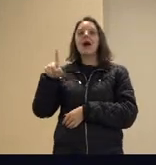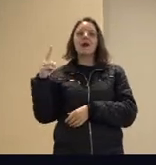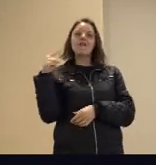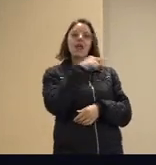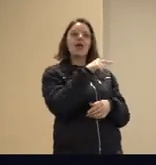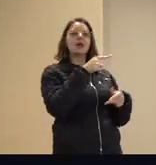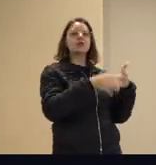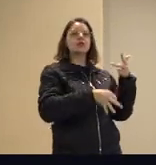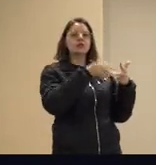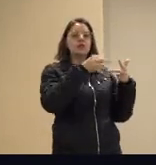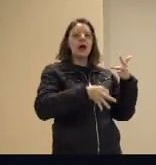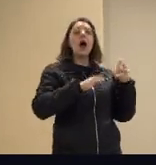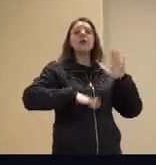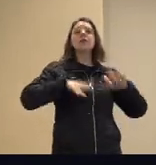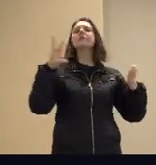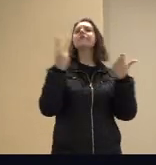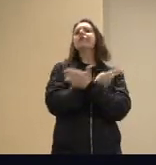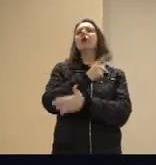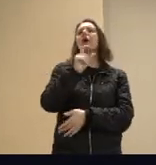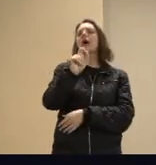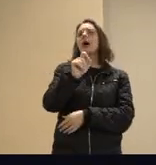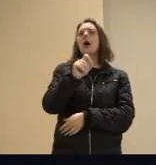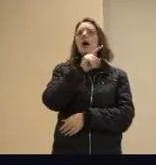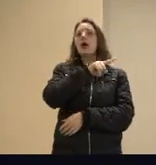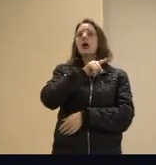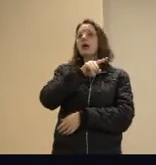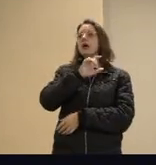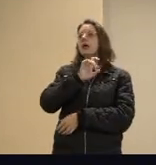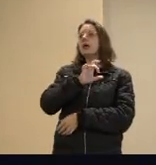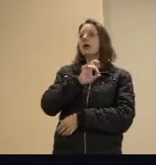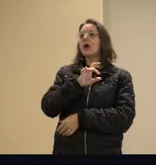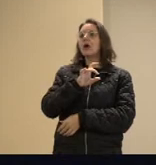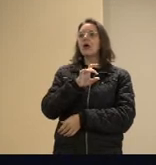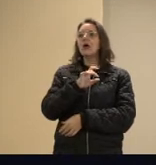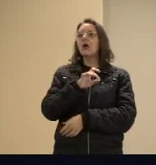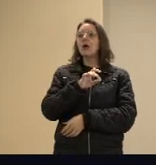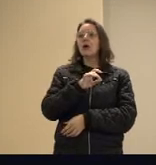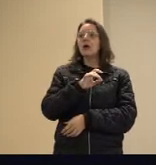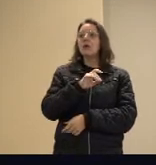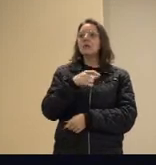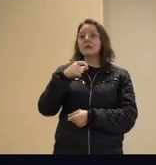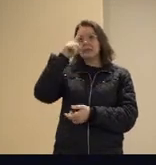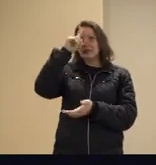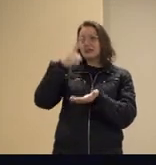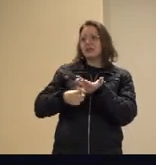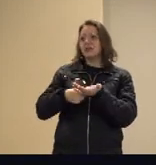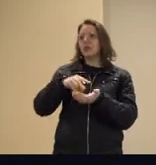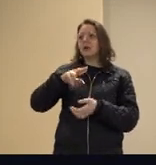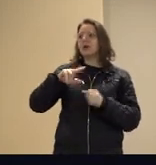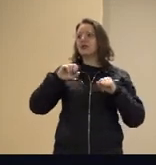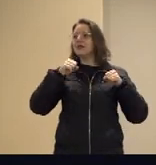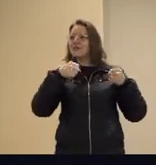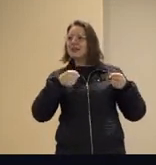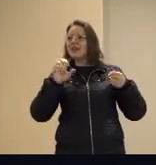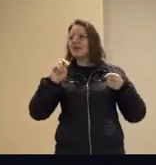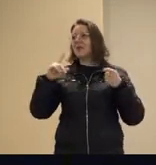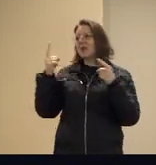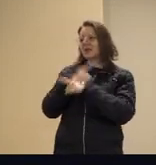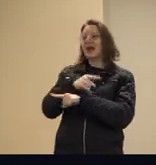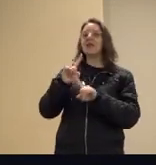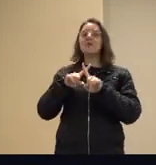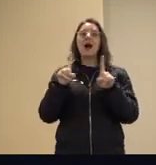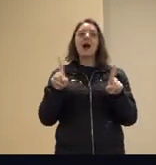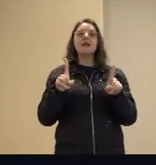E, às vezes, o que acontece? Ele não é franco-atirador, mas ele precisa tomar uma... Não estou aqui defendendo, não, tá? Ele